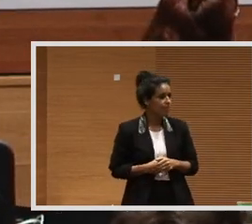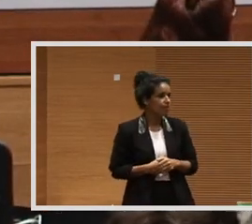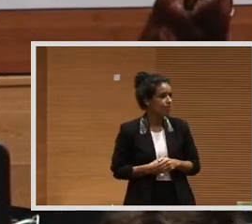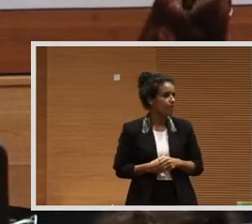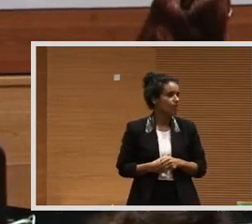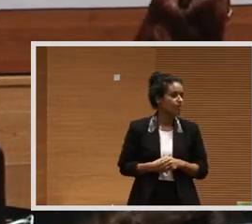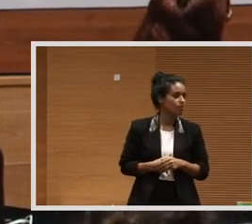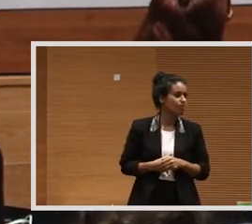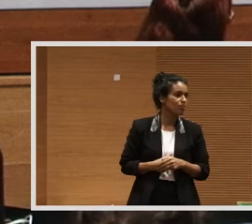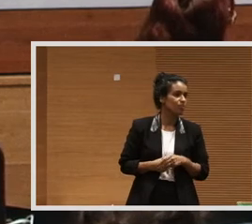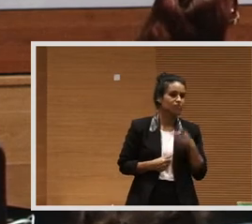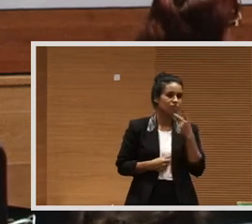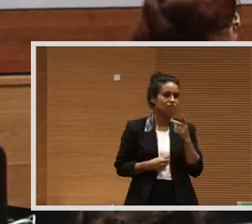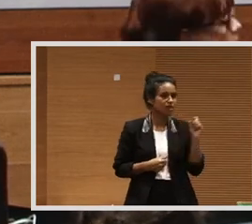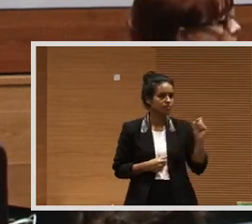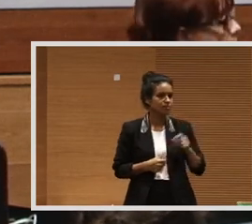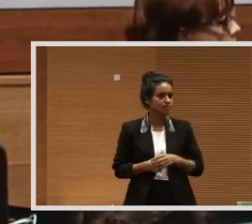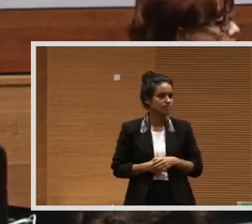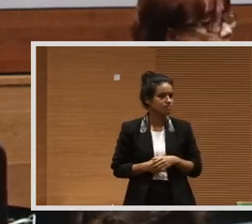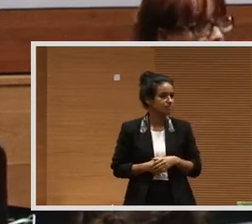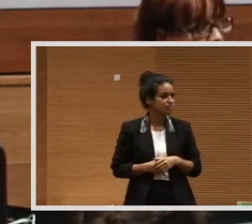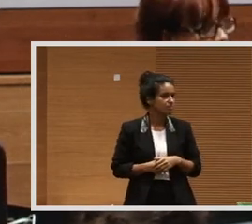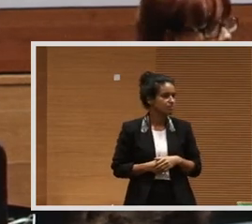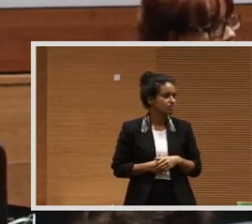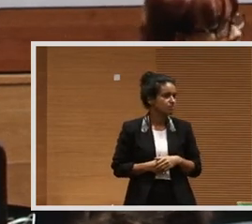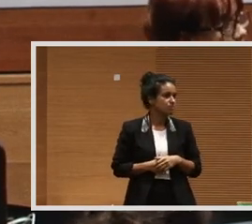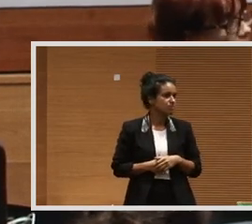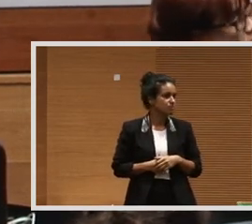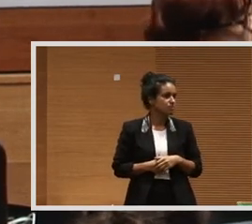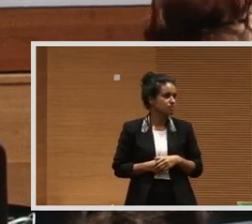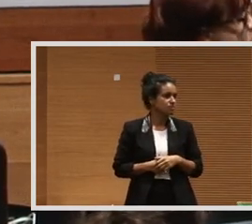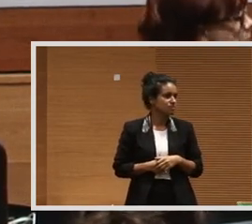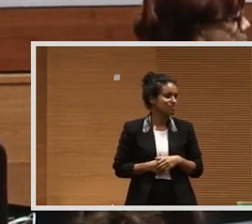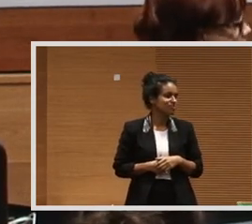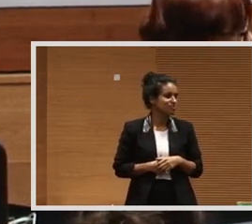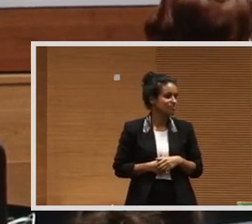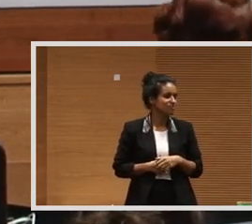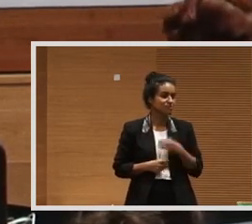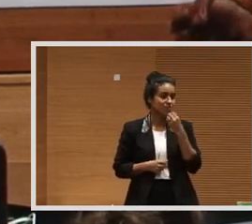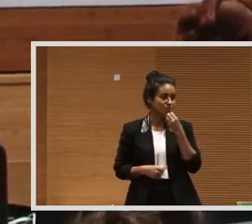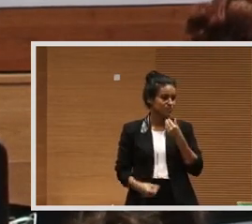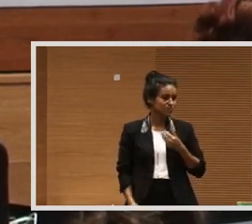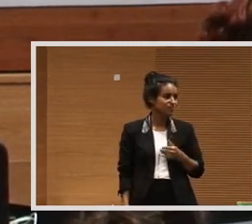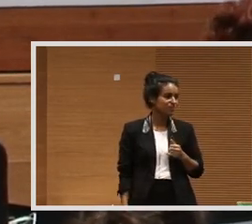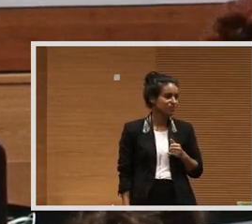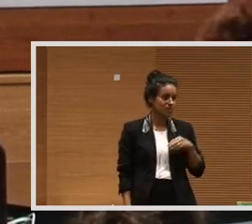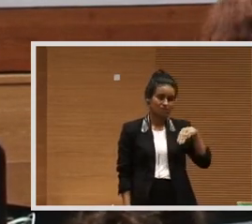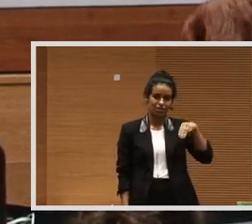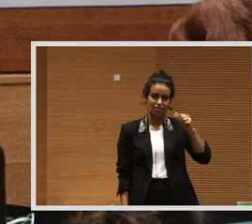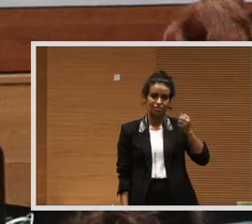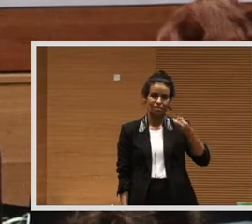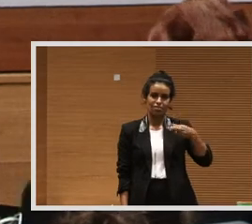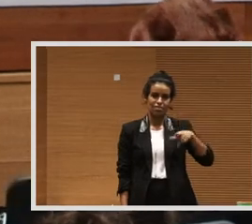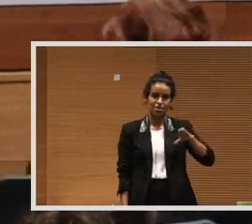Pode falar. Fala você. Rapidinho. Valendo. Bom, Marcelo...